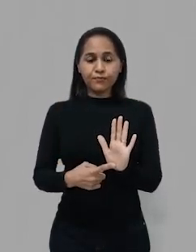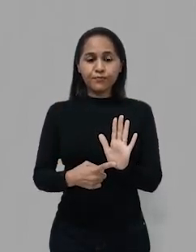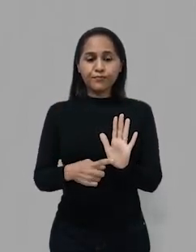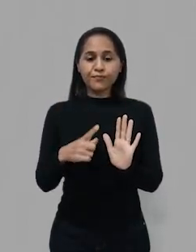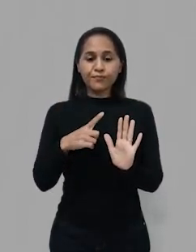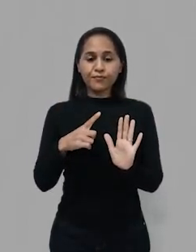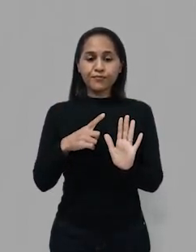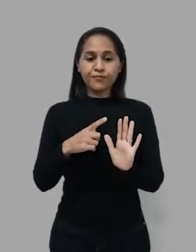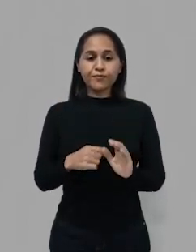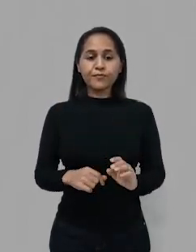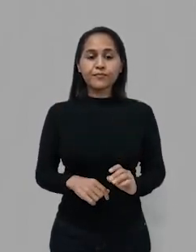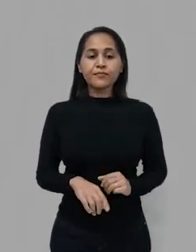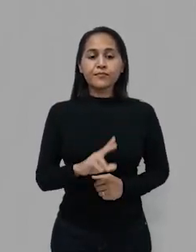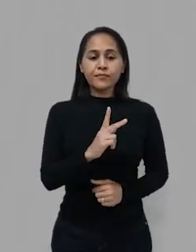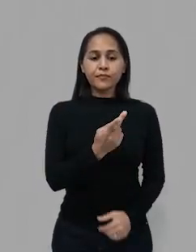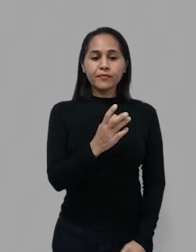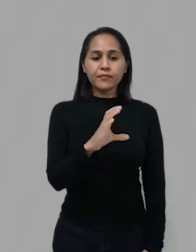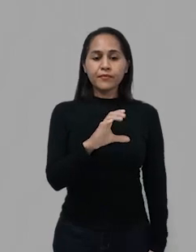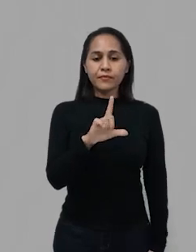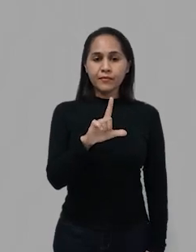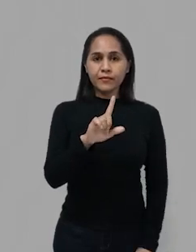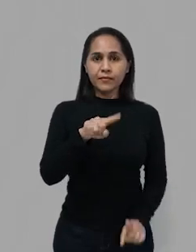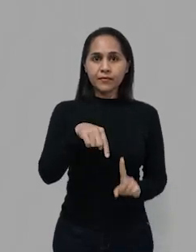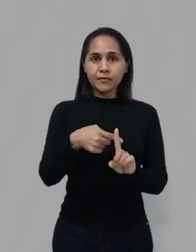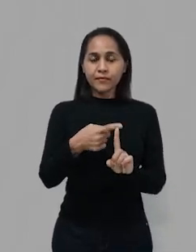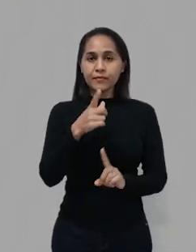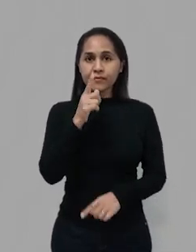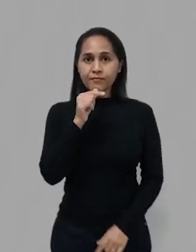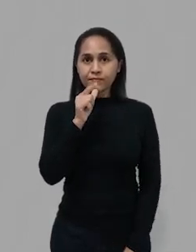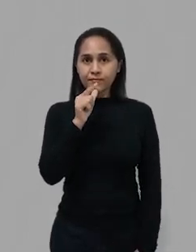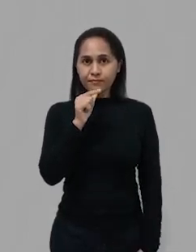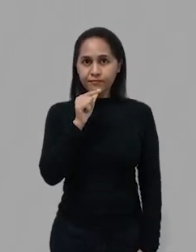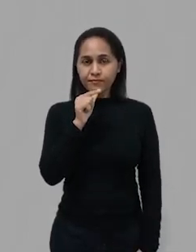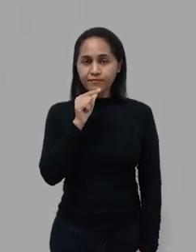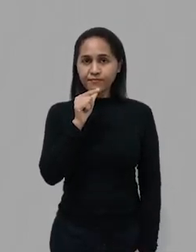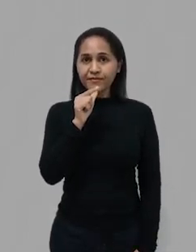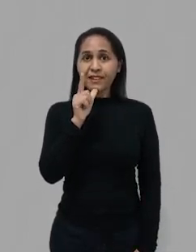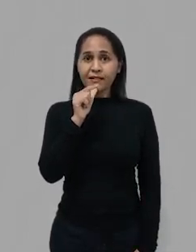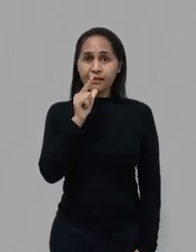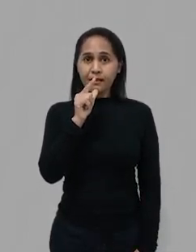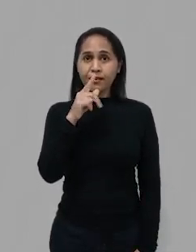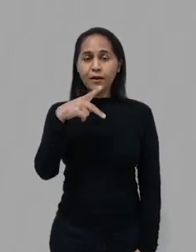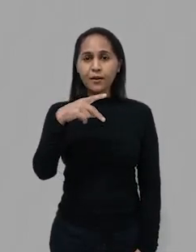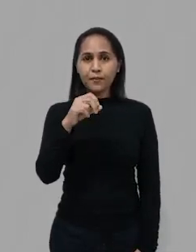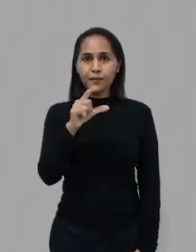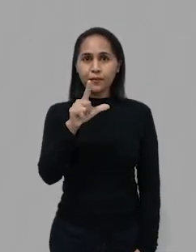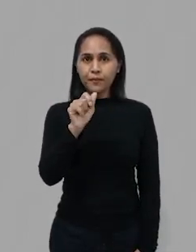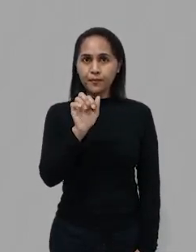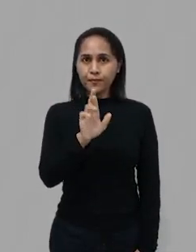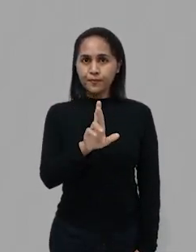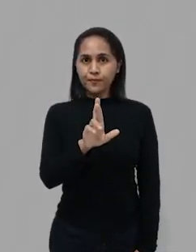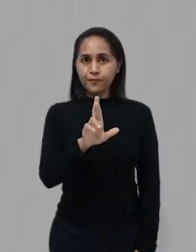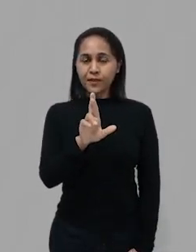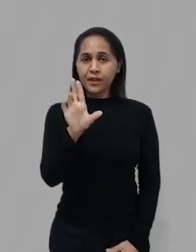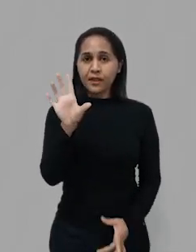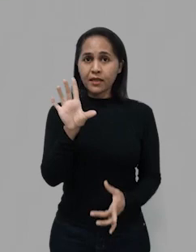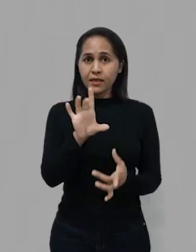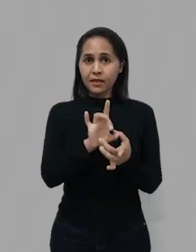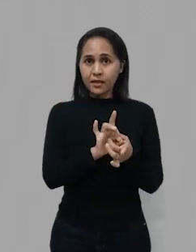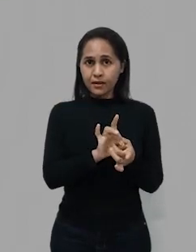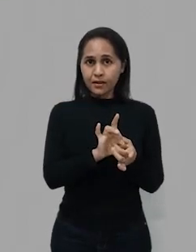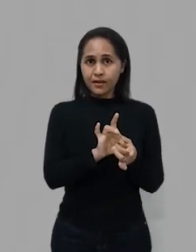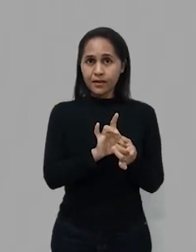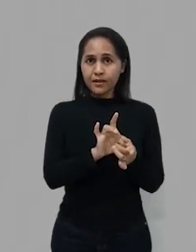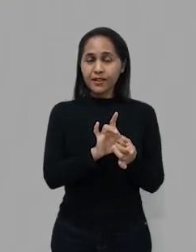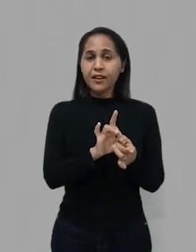a interação do HCl com a água. A água, por ser uma substância polar, ela vai capturar